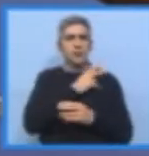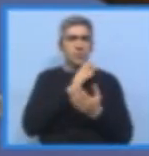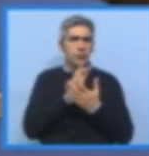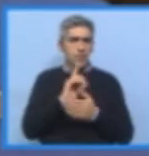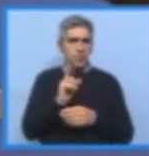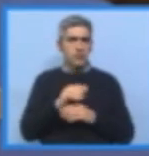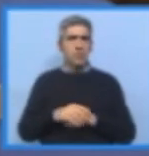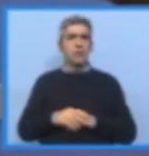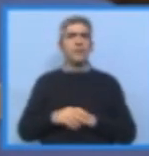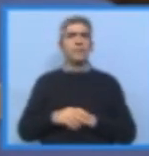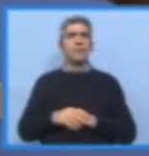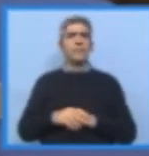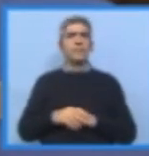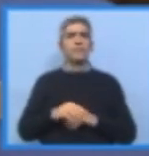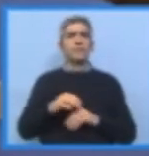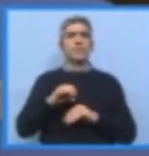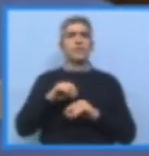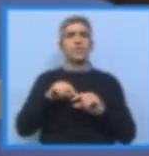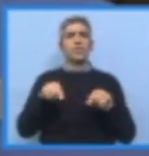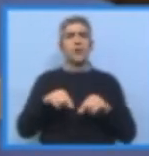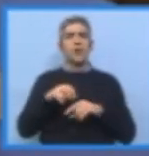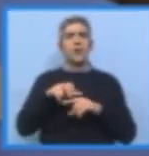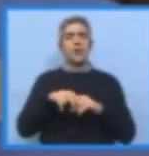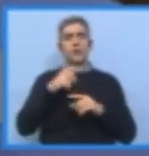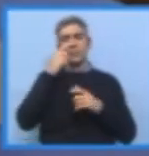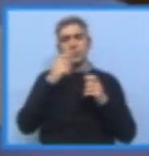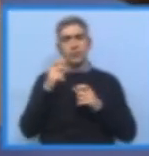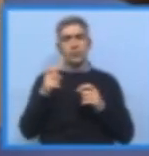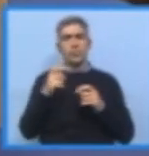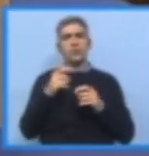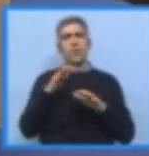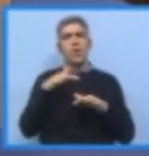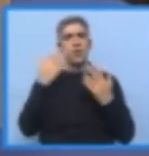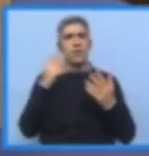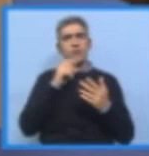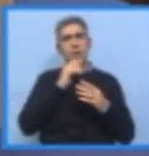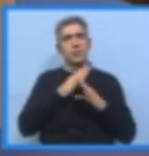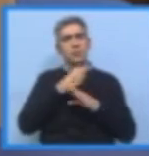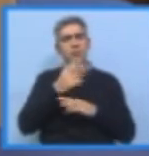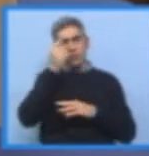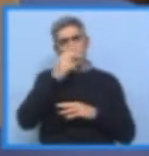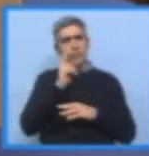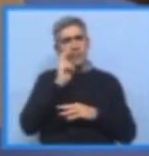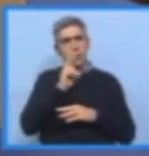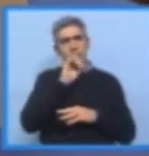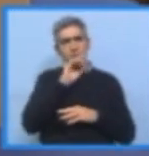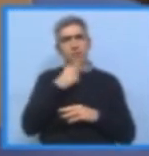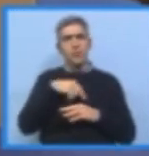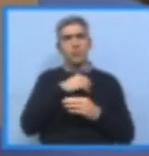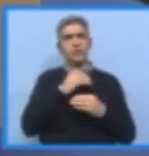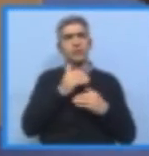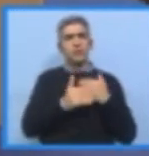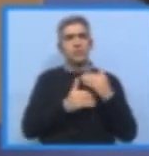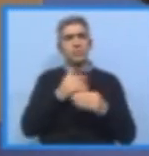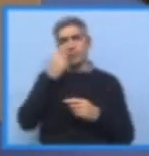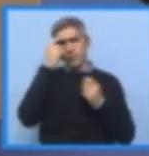e que o vulgar cidadão tenha acesso a essas histórias e que entenda porque é que o nosso processo de pensamento é